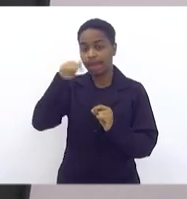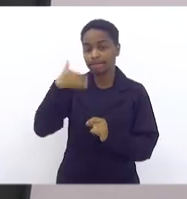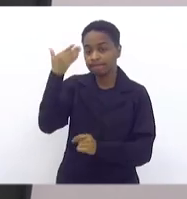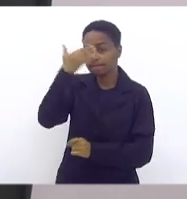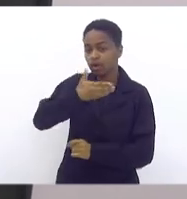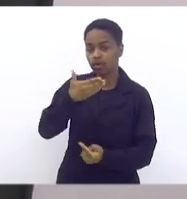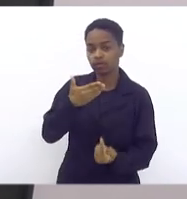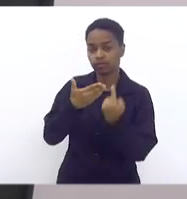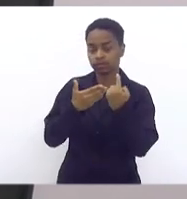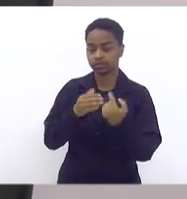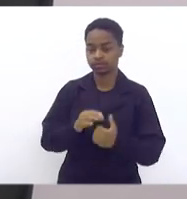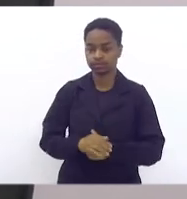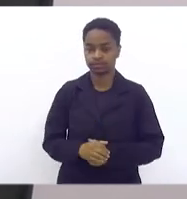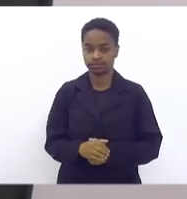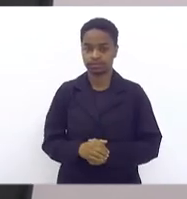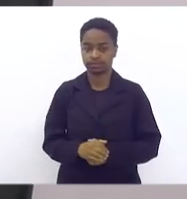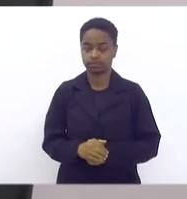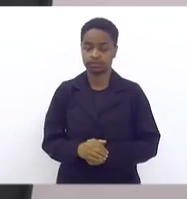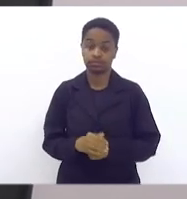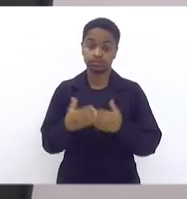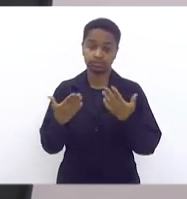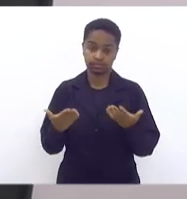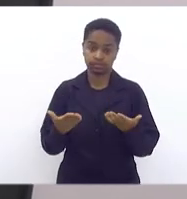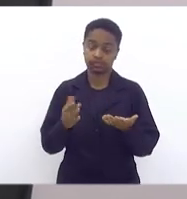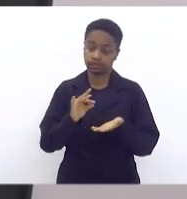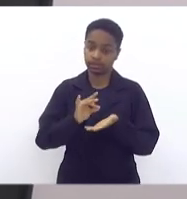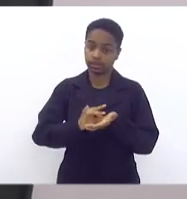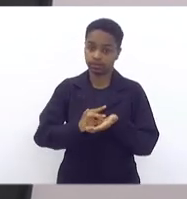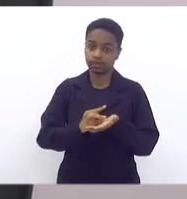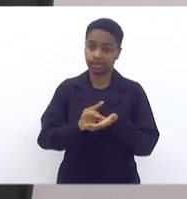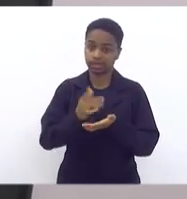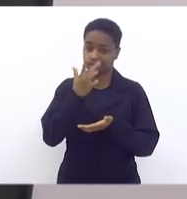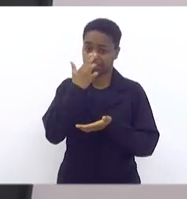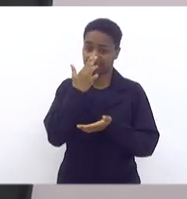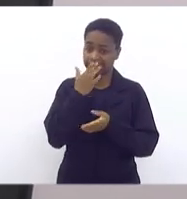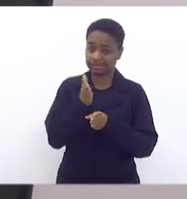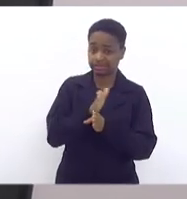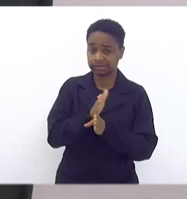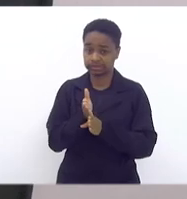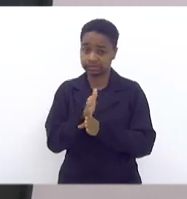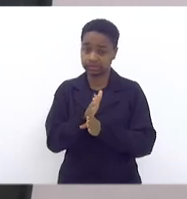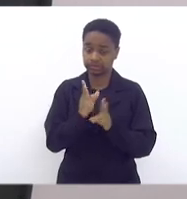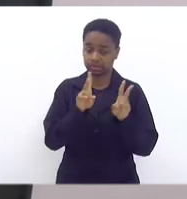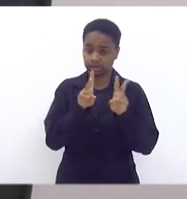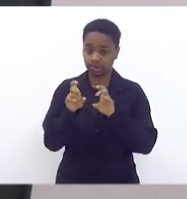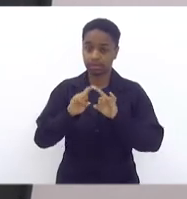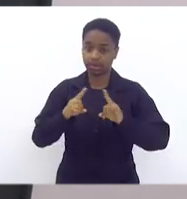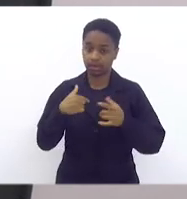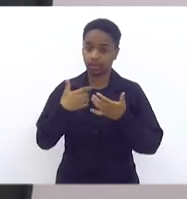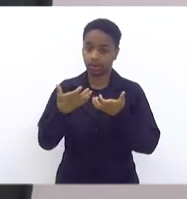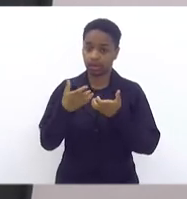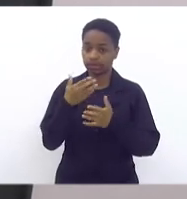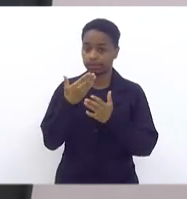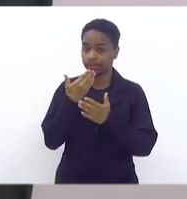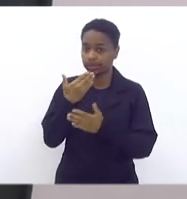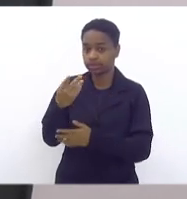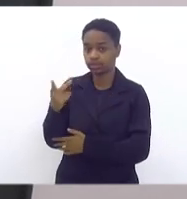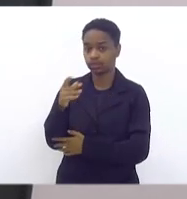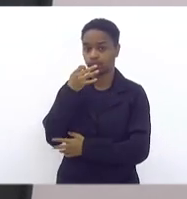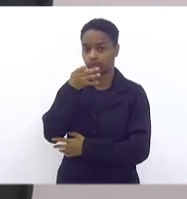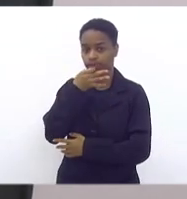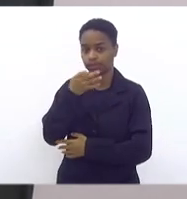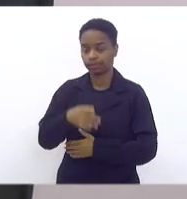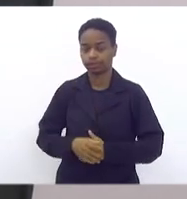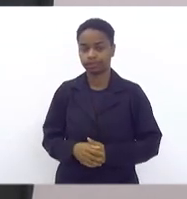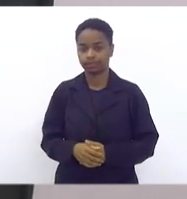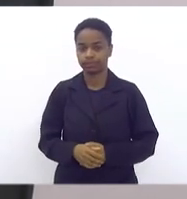irrefutável então eu gostaria porque é de fato ambíguo essa situação mas eu gostaria que pudesse falar um pouquinho mais